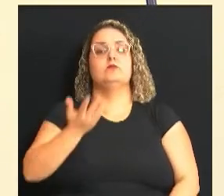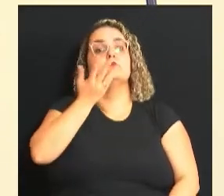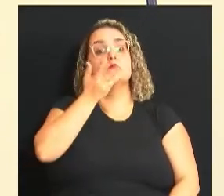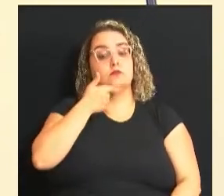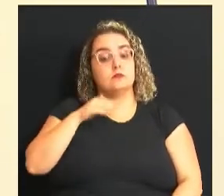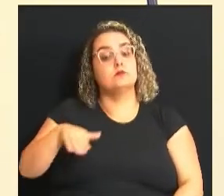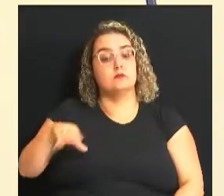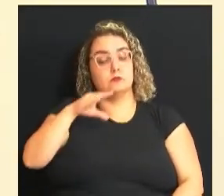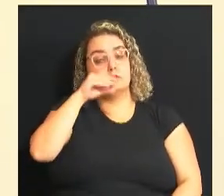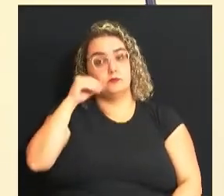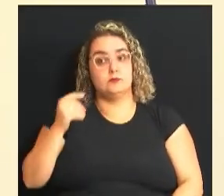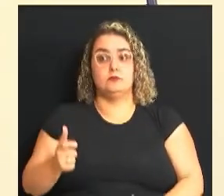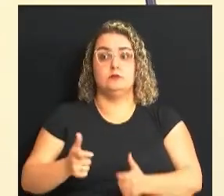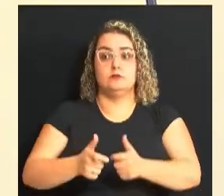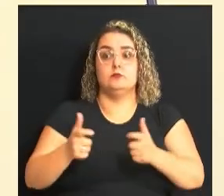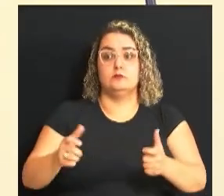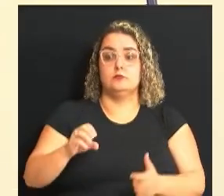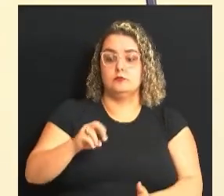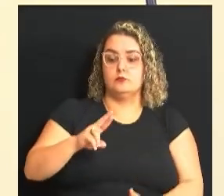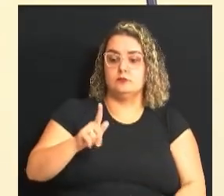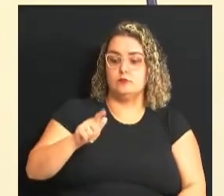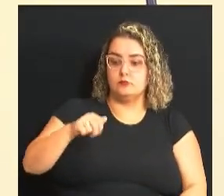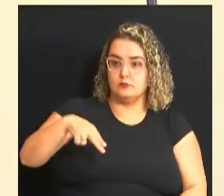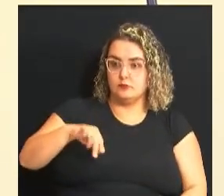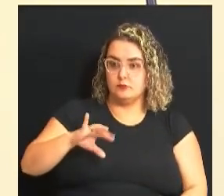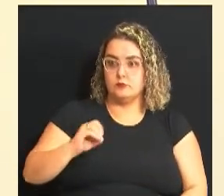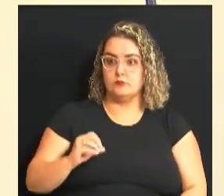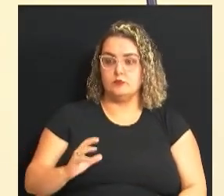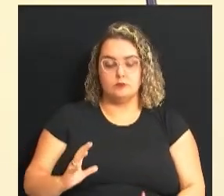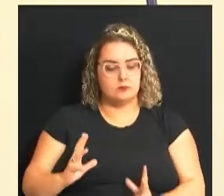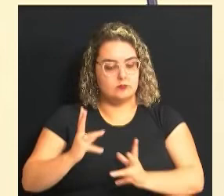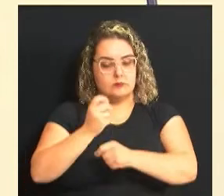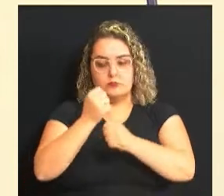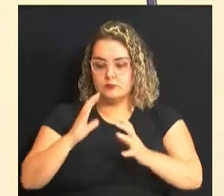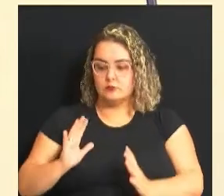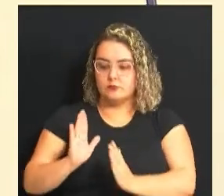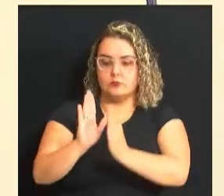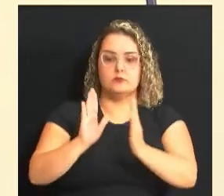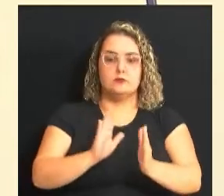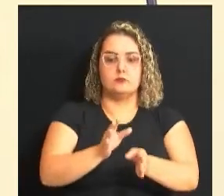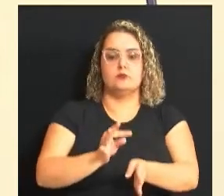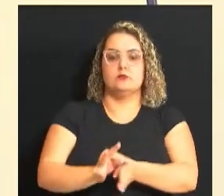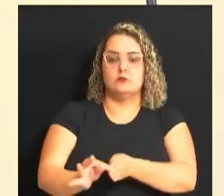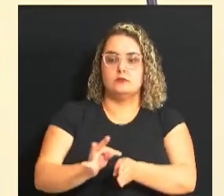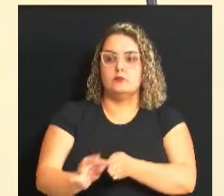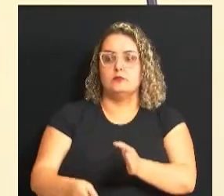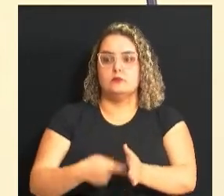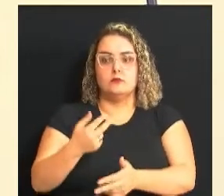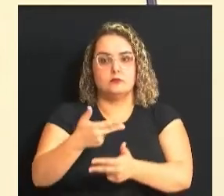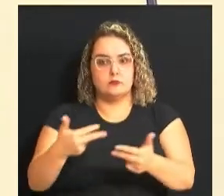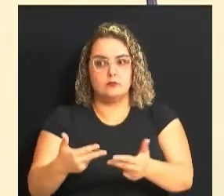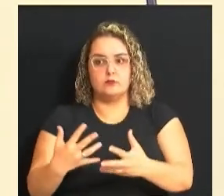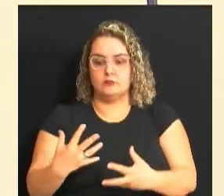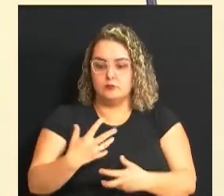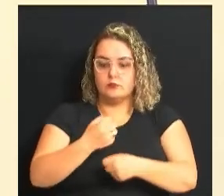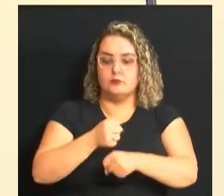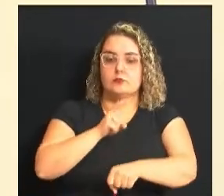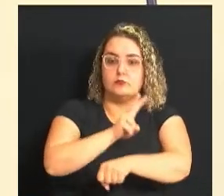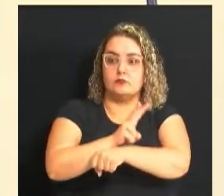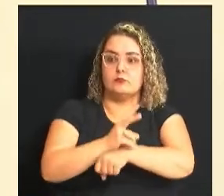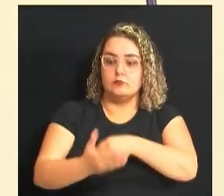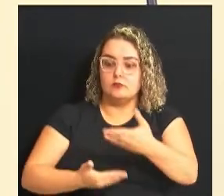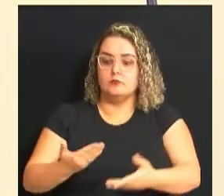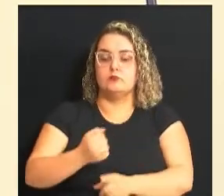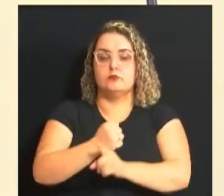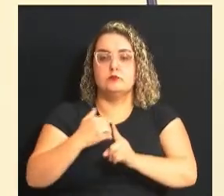um crescimento orgânico, fortalecendo todas as frentes. Fortalecendo o conselho tutelar, primeiro passo. Vamos fortalecer a proteção social